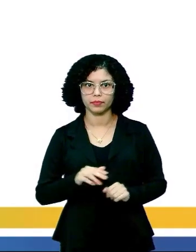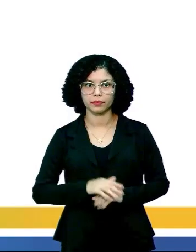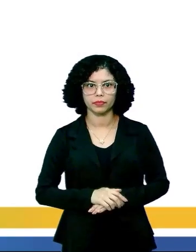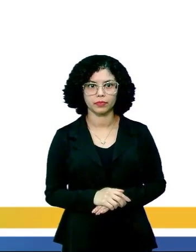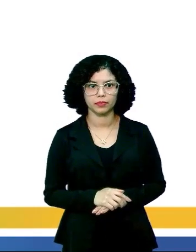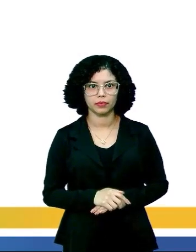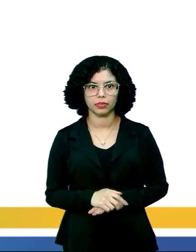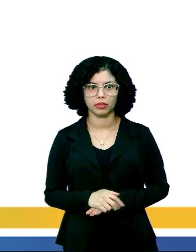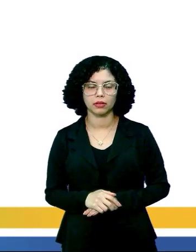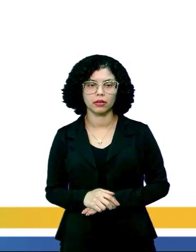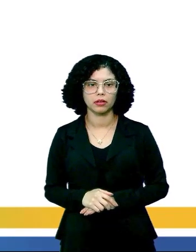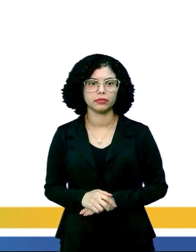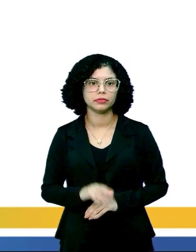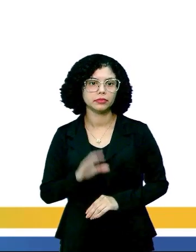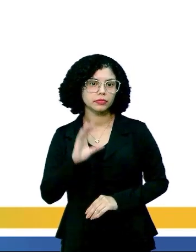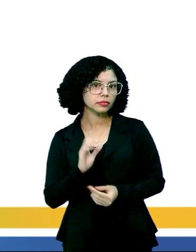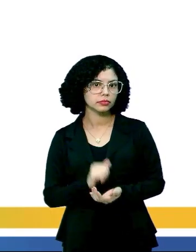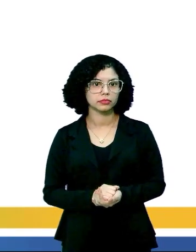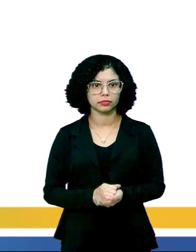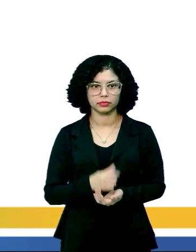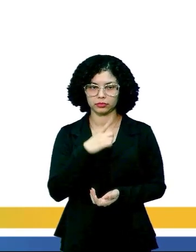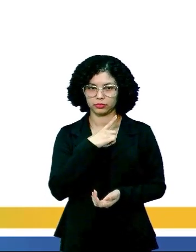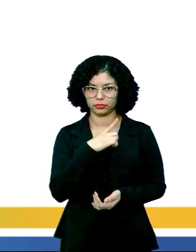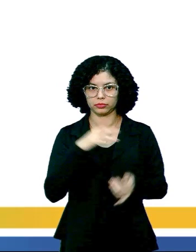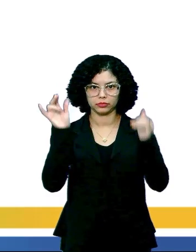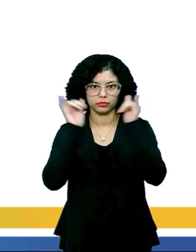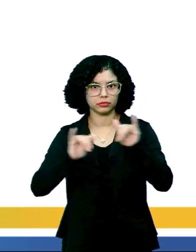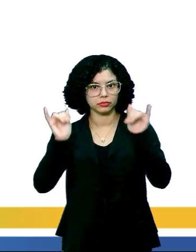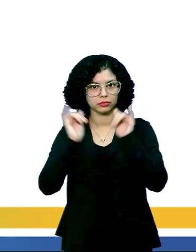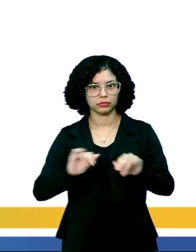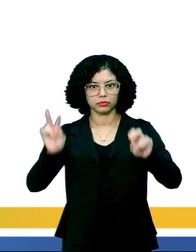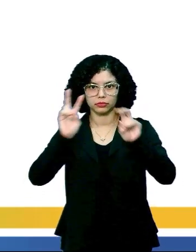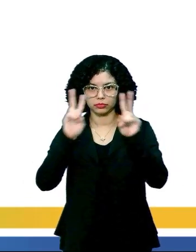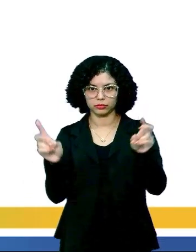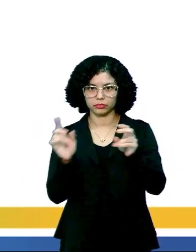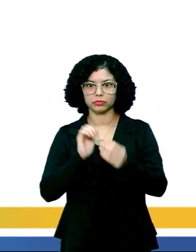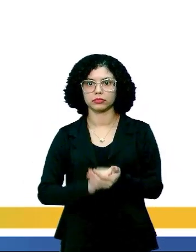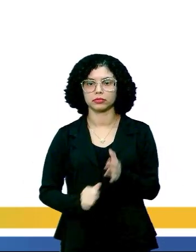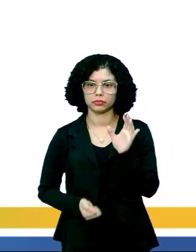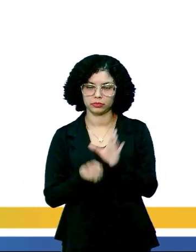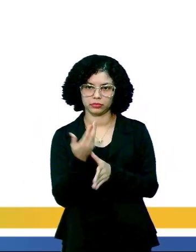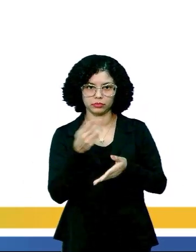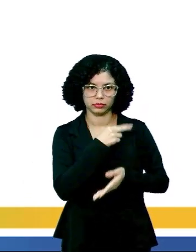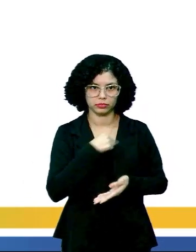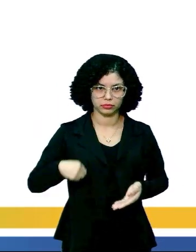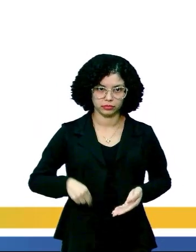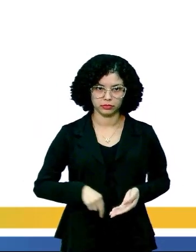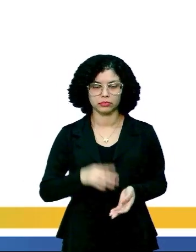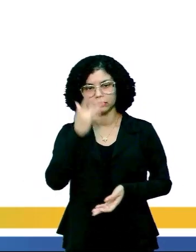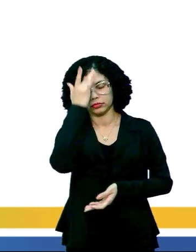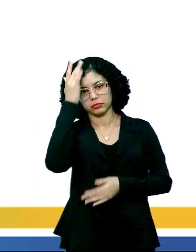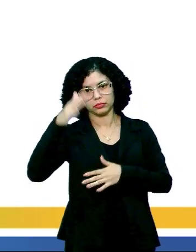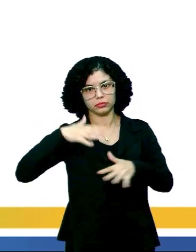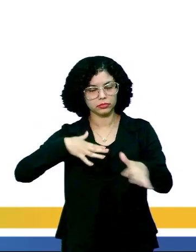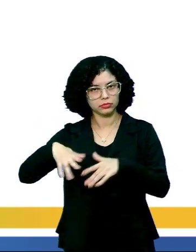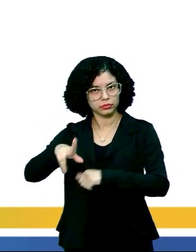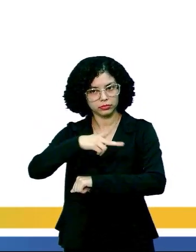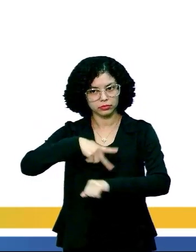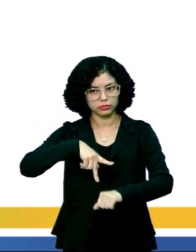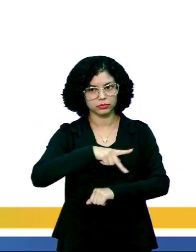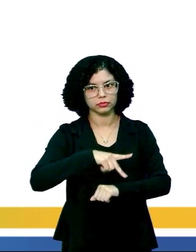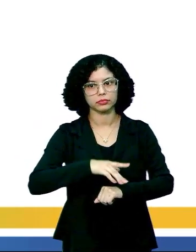China. Na letra C, nós temos: contém informações sobre a província de origem dos chineses